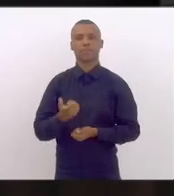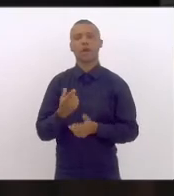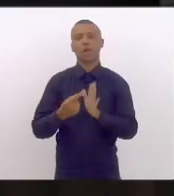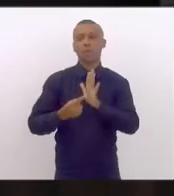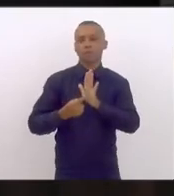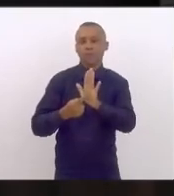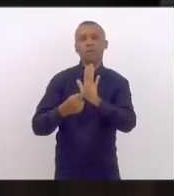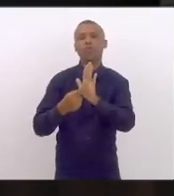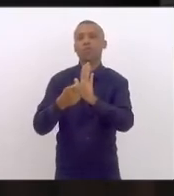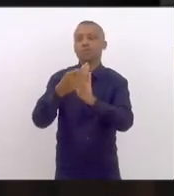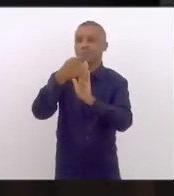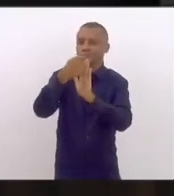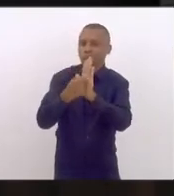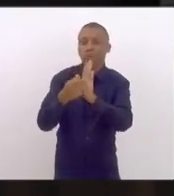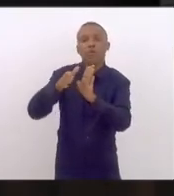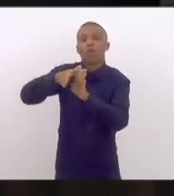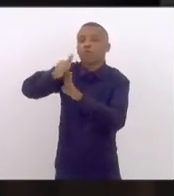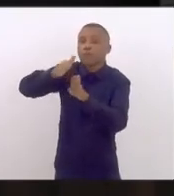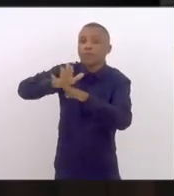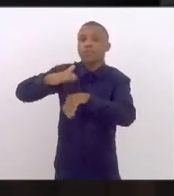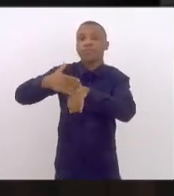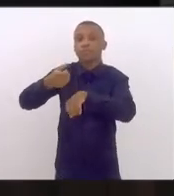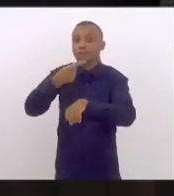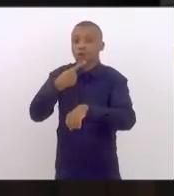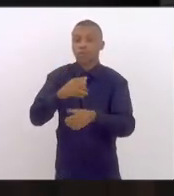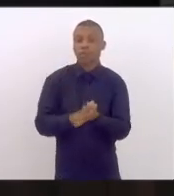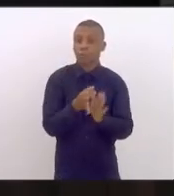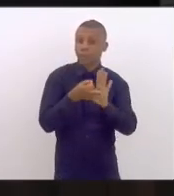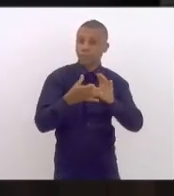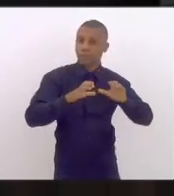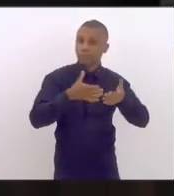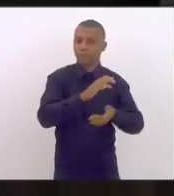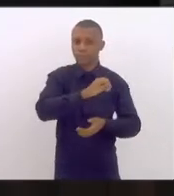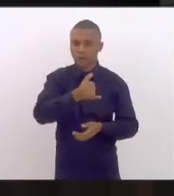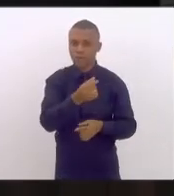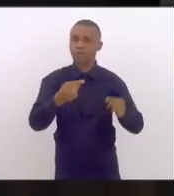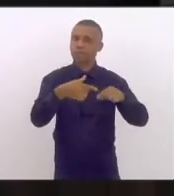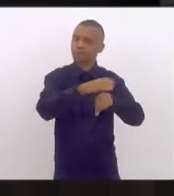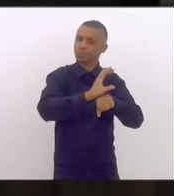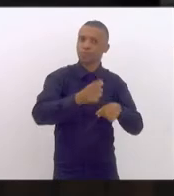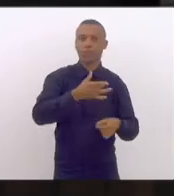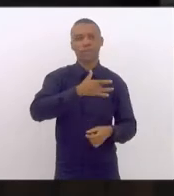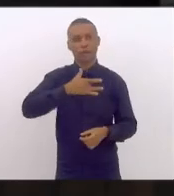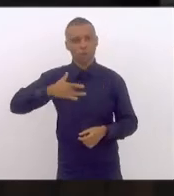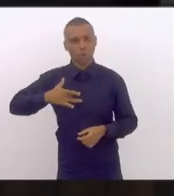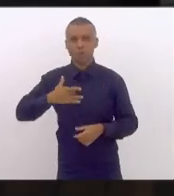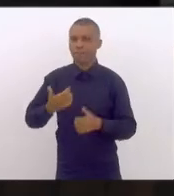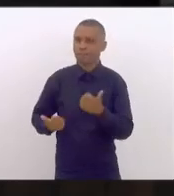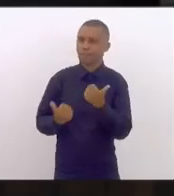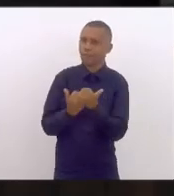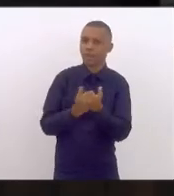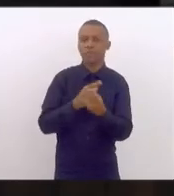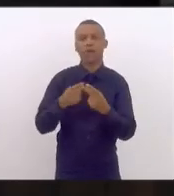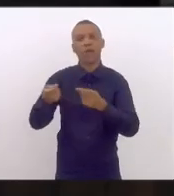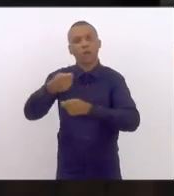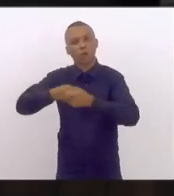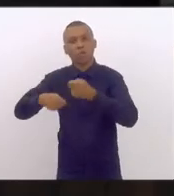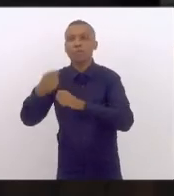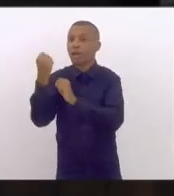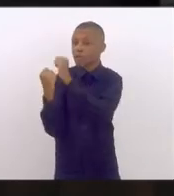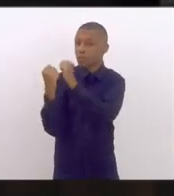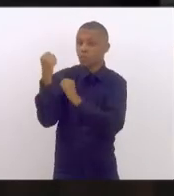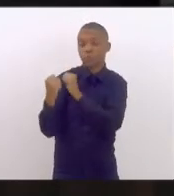parecidos da comissão de condição de Justiça pela constitucionalidade saúde favorável Defesa do Consumidor favorável e economia indústria comércio